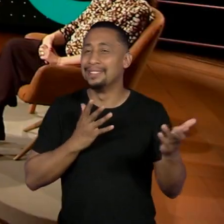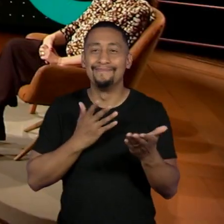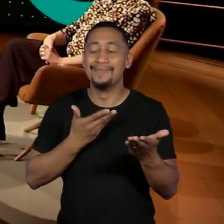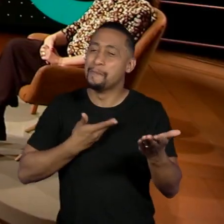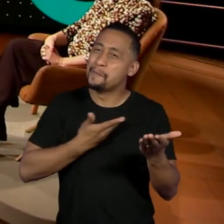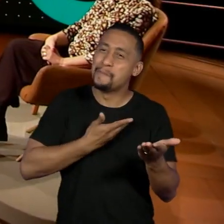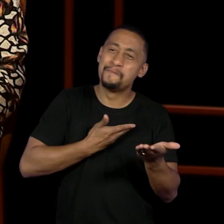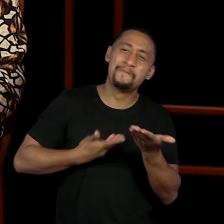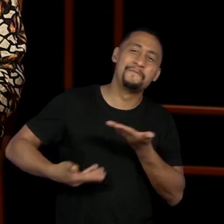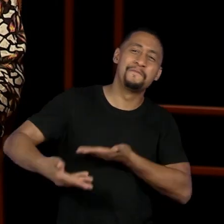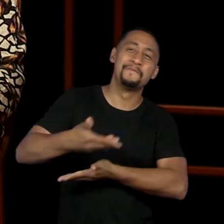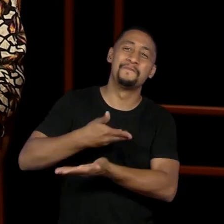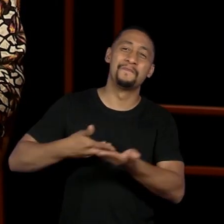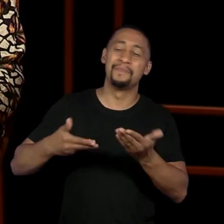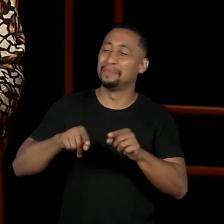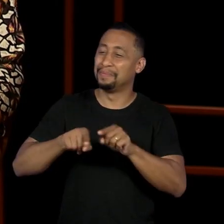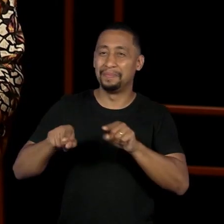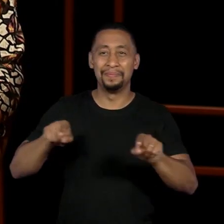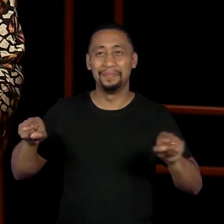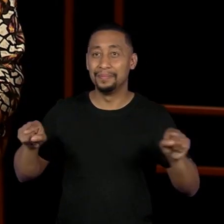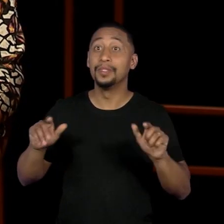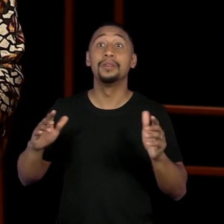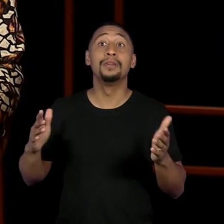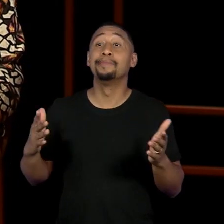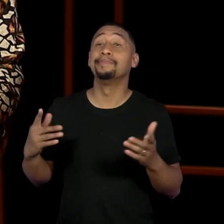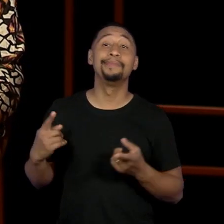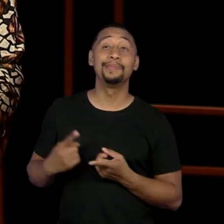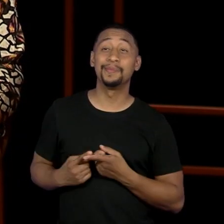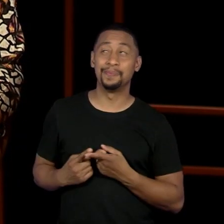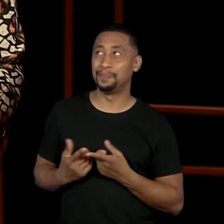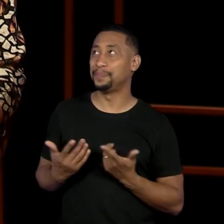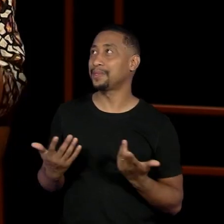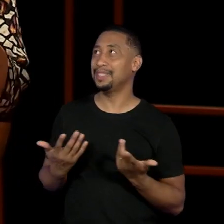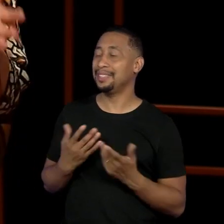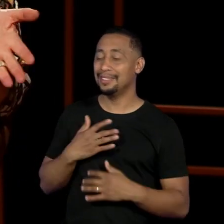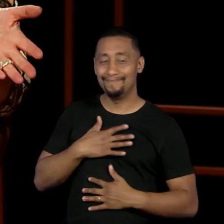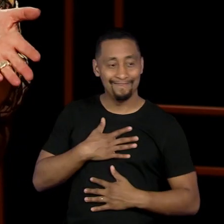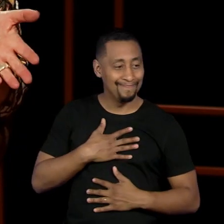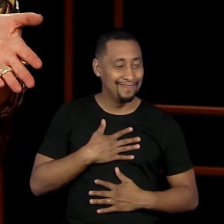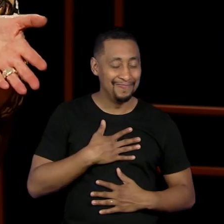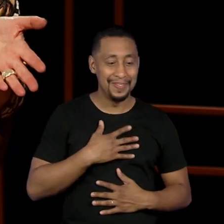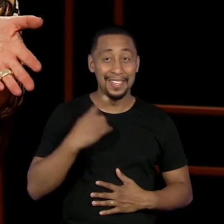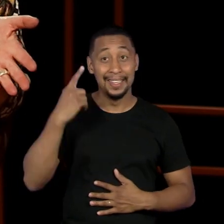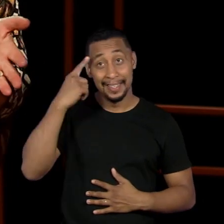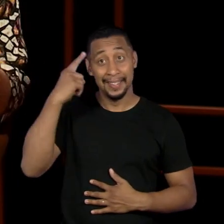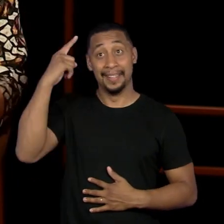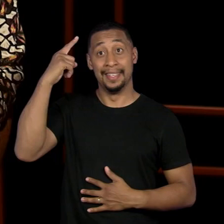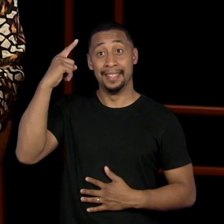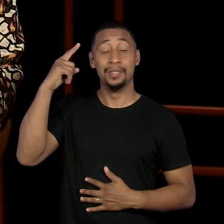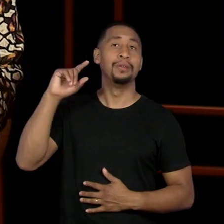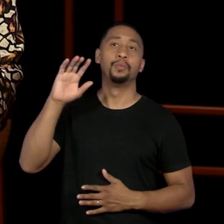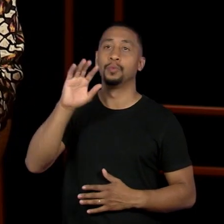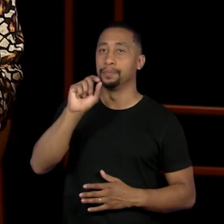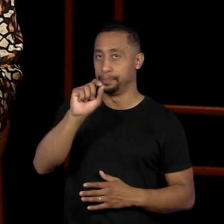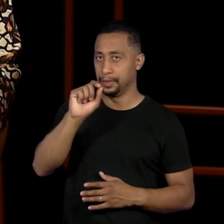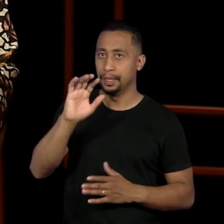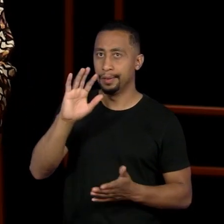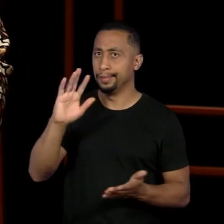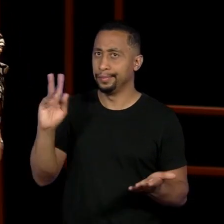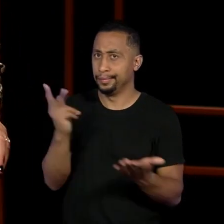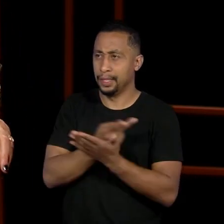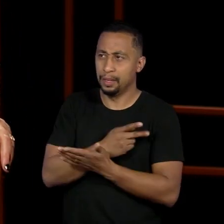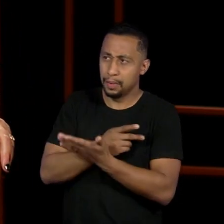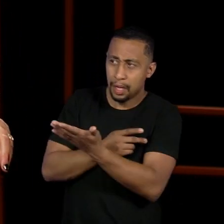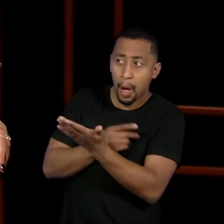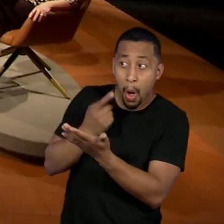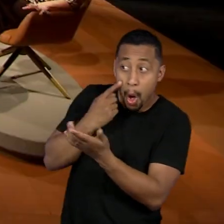amigas porque havia sempre aquela ideia, como me diziam no começo, vê lá se trazes o Caetano, vê